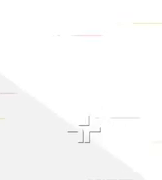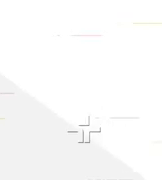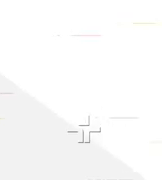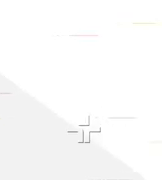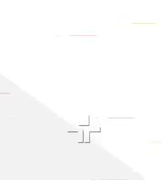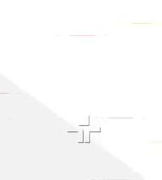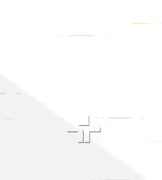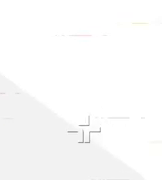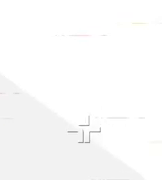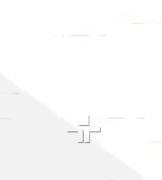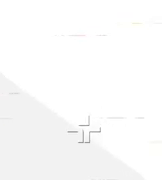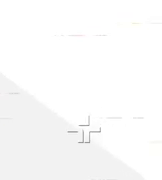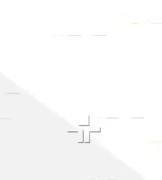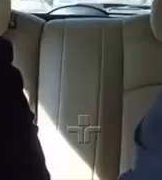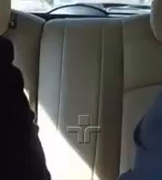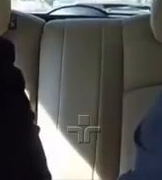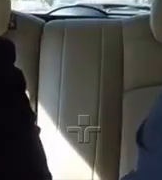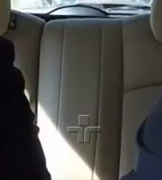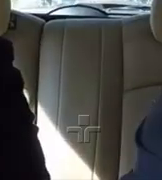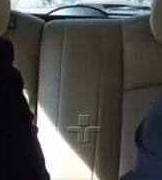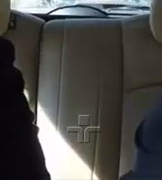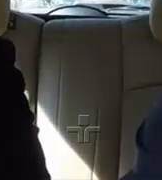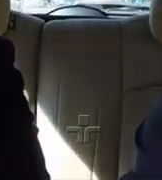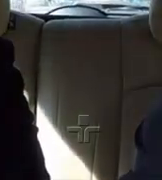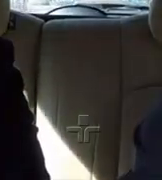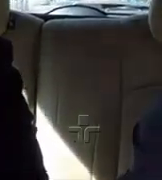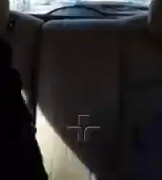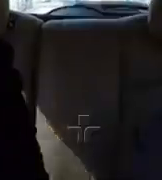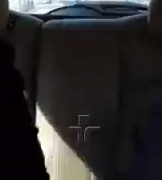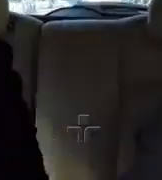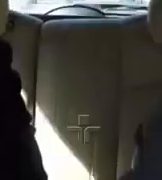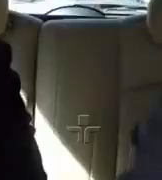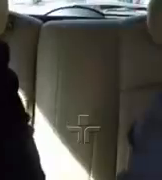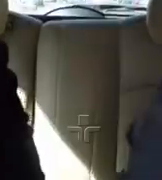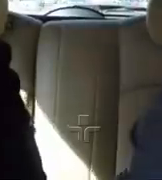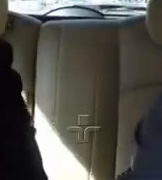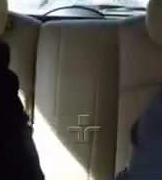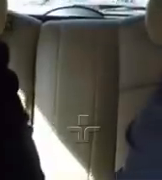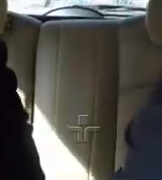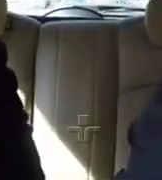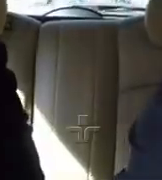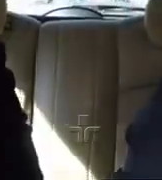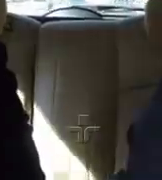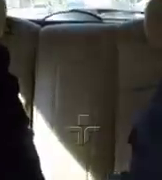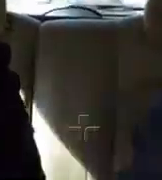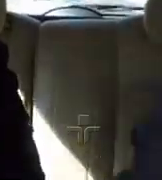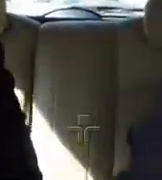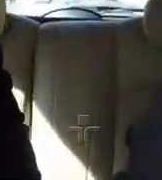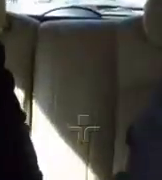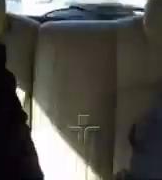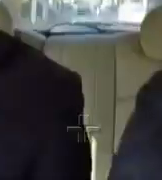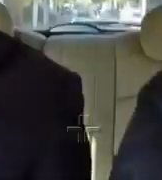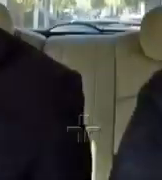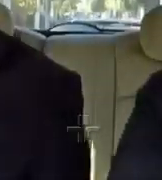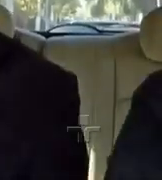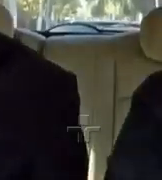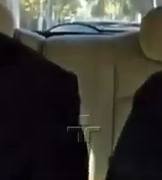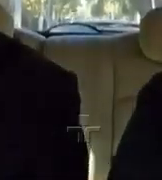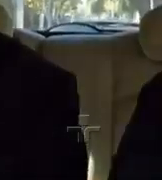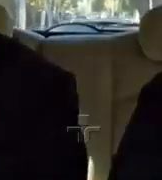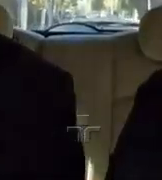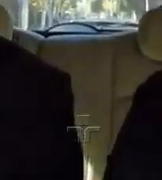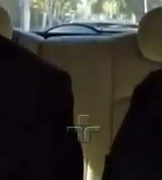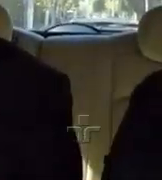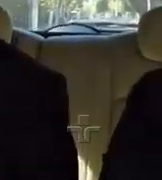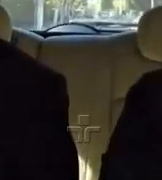Ter cultura pega bem. Bom, o William me abduziu e só me deixa sair do carro no momento que eu responder a entrevista. A possibilidade de